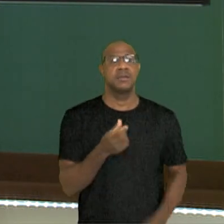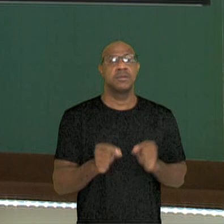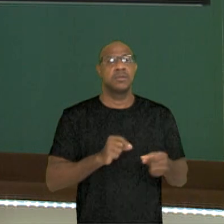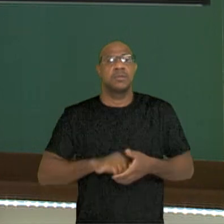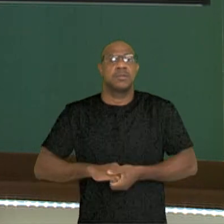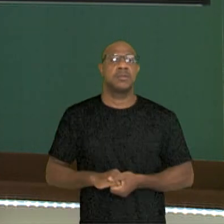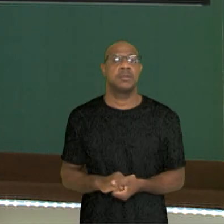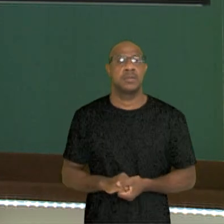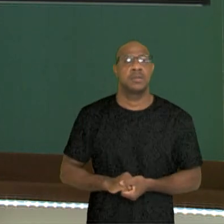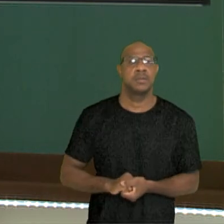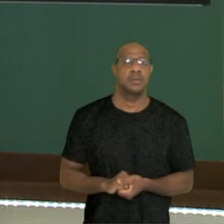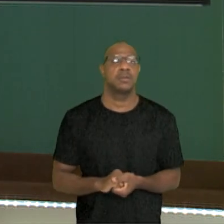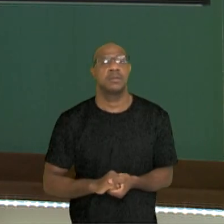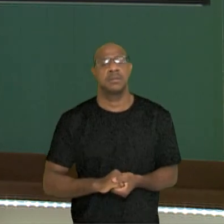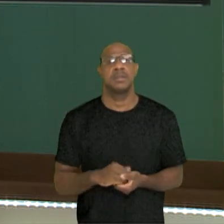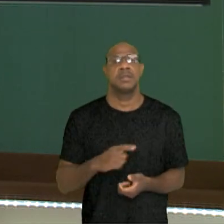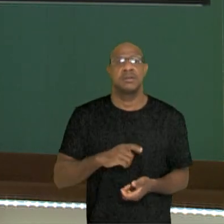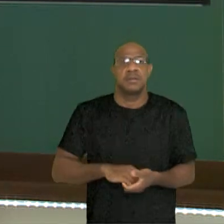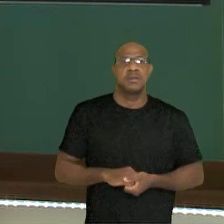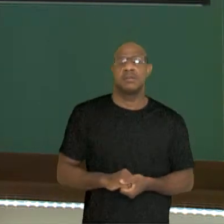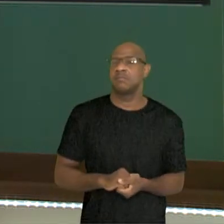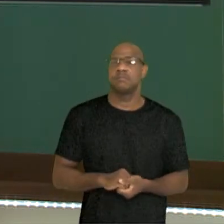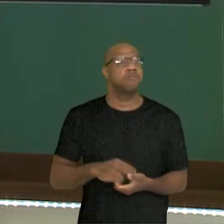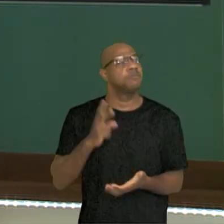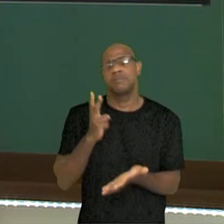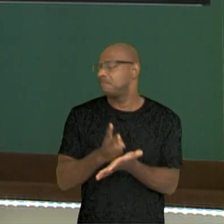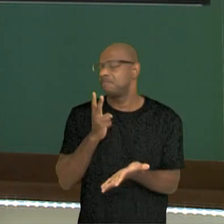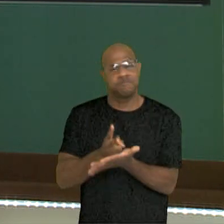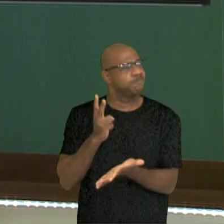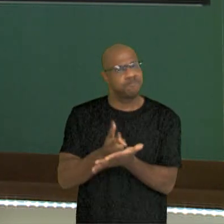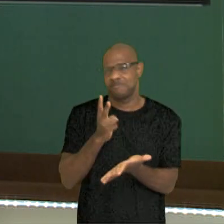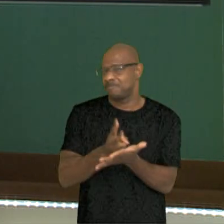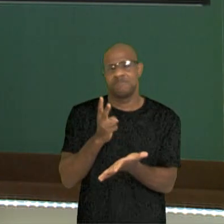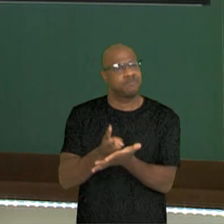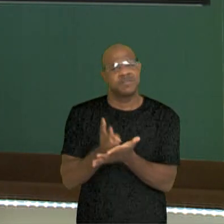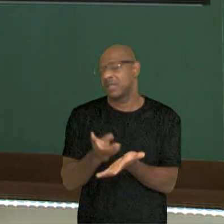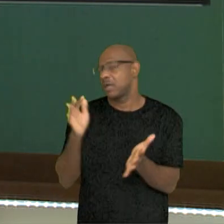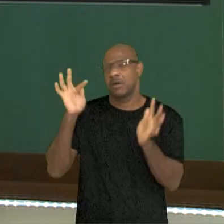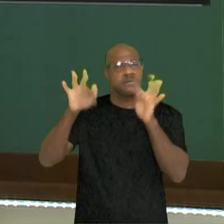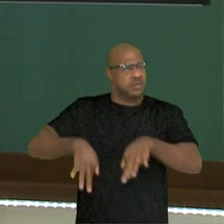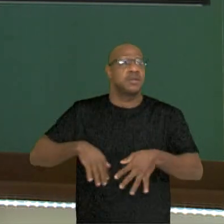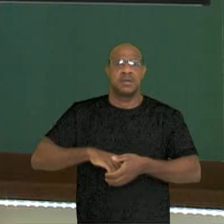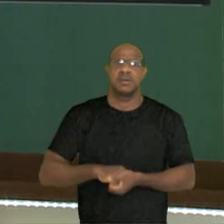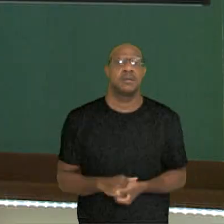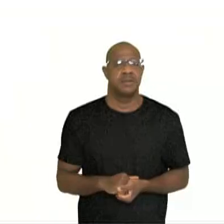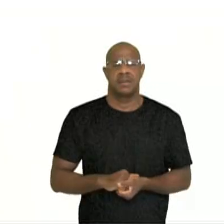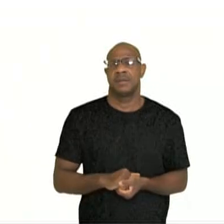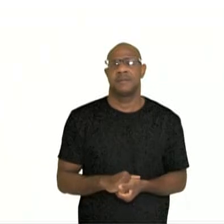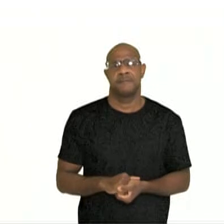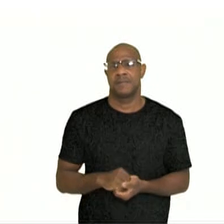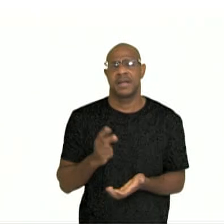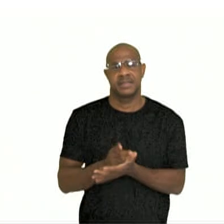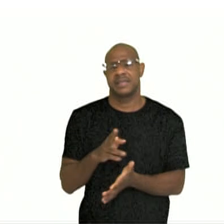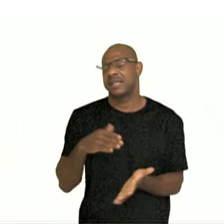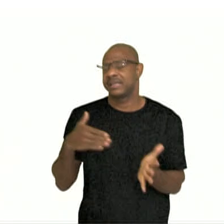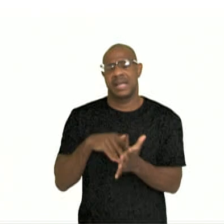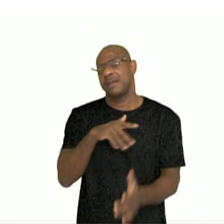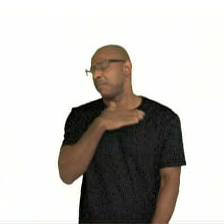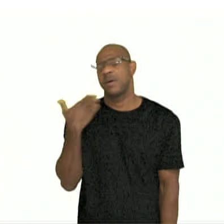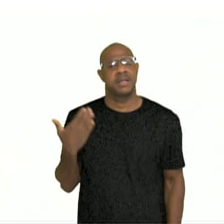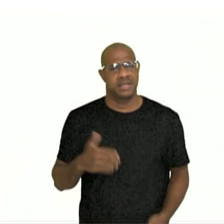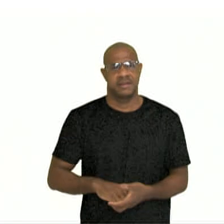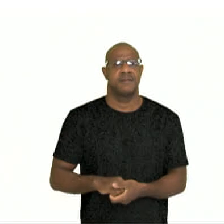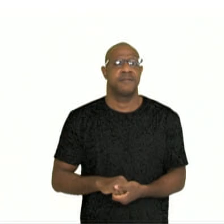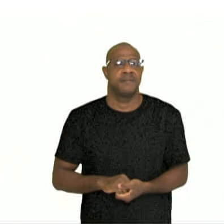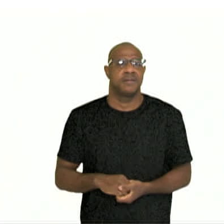autoproclamar ditador perpétuo, ou seja, até o fim, vai ser até o fim da sua vida, né? A intenção dele era essa.